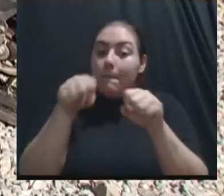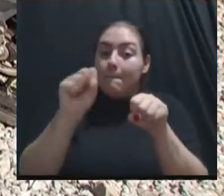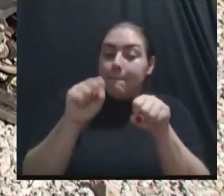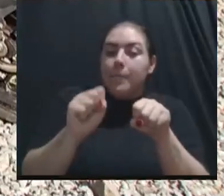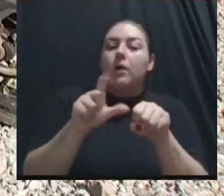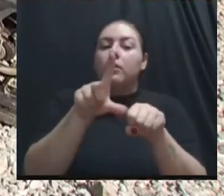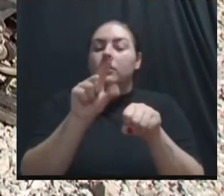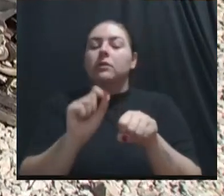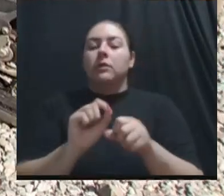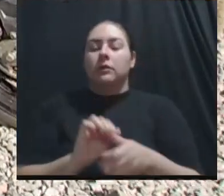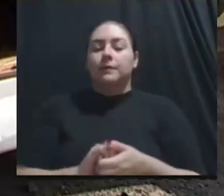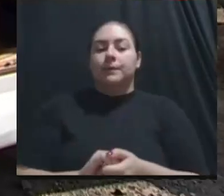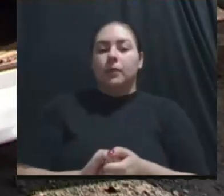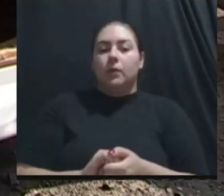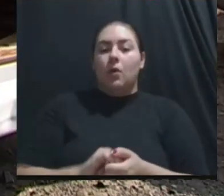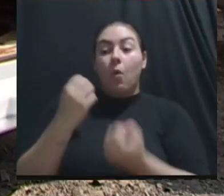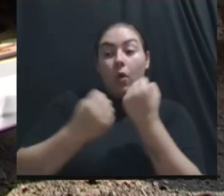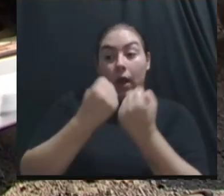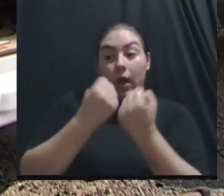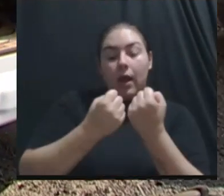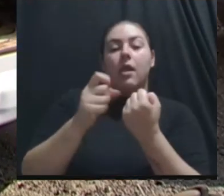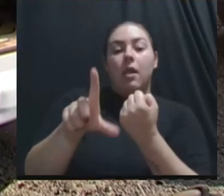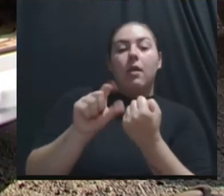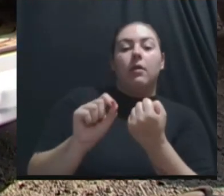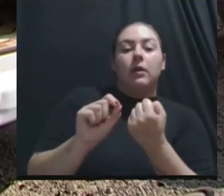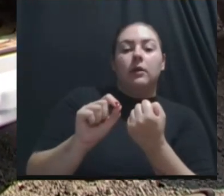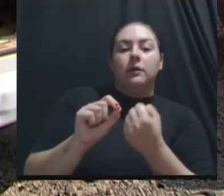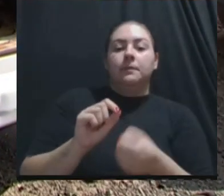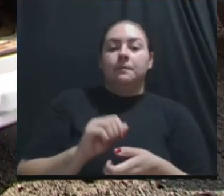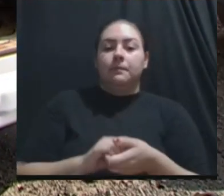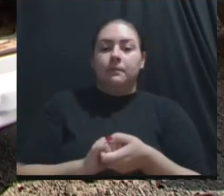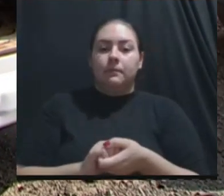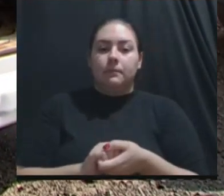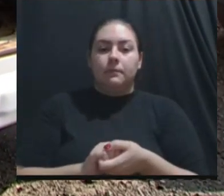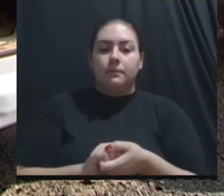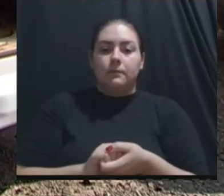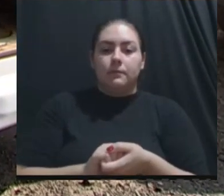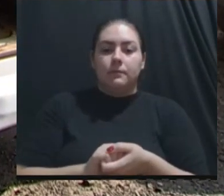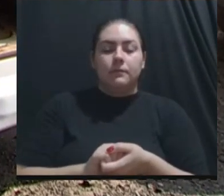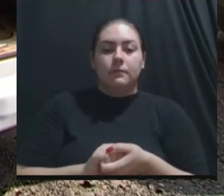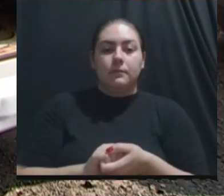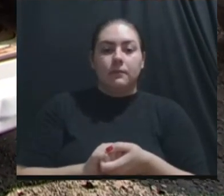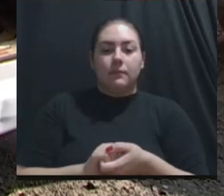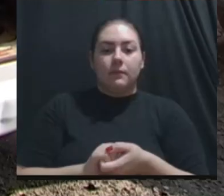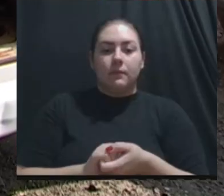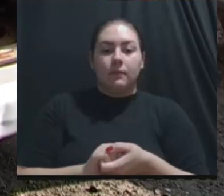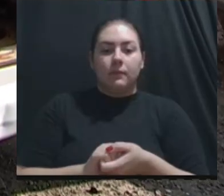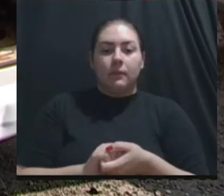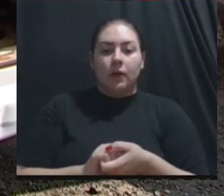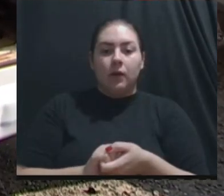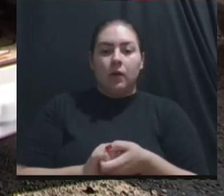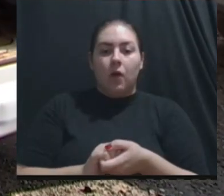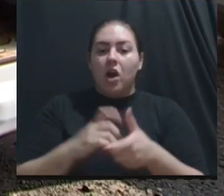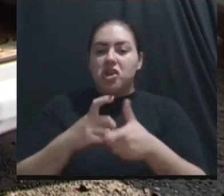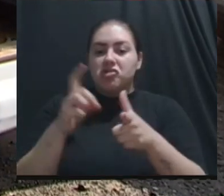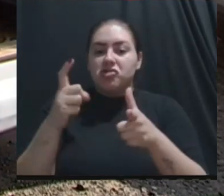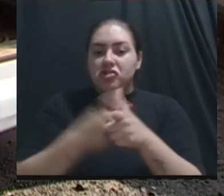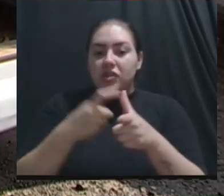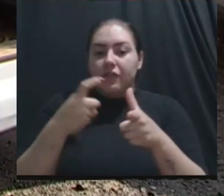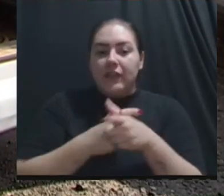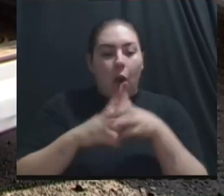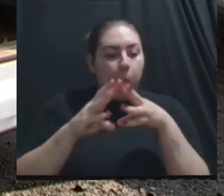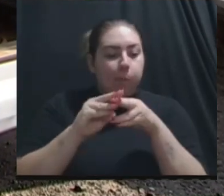no leilão, ele sai sem nenhum tipo de dívida, né? Todas as multas, elas são